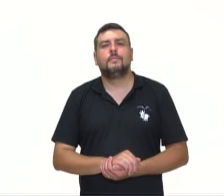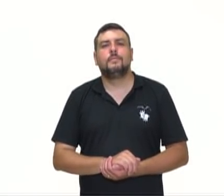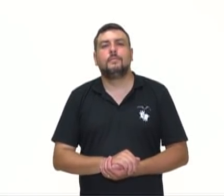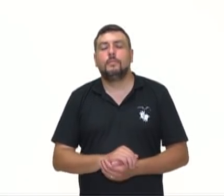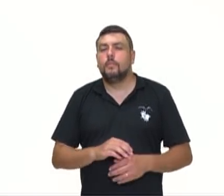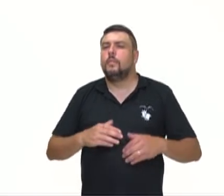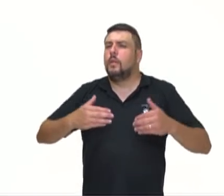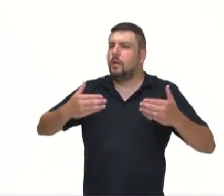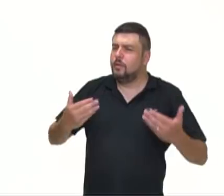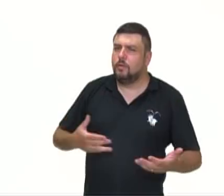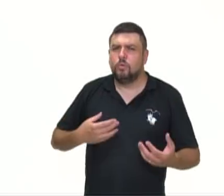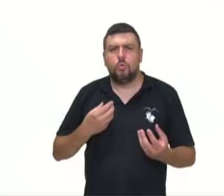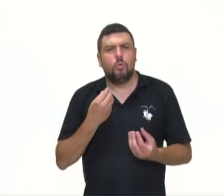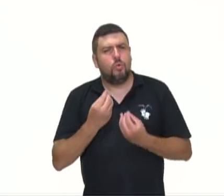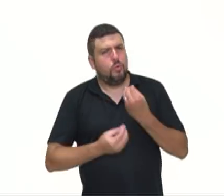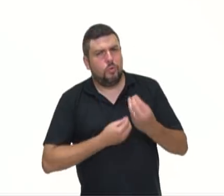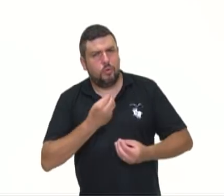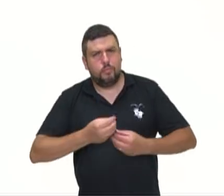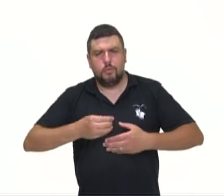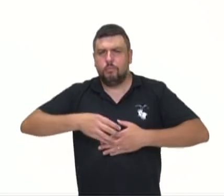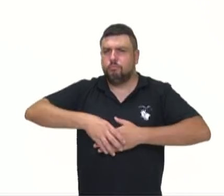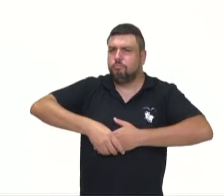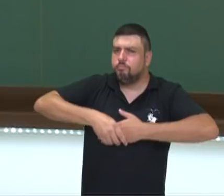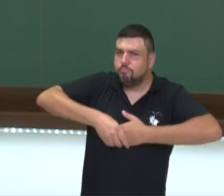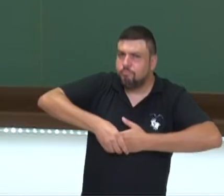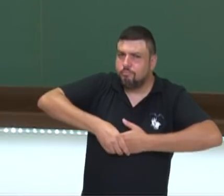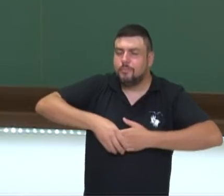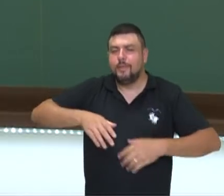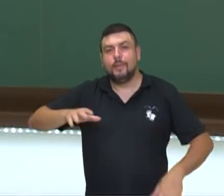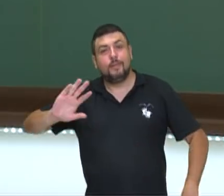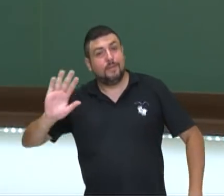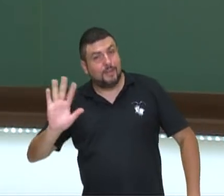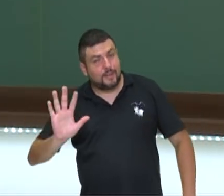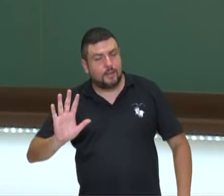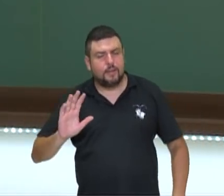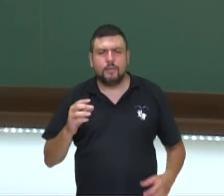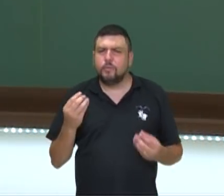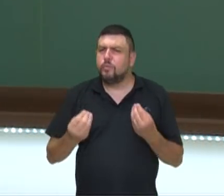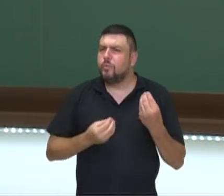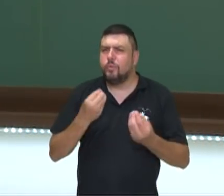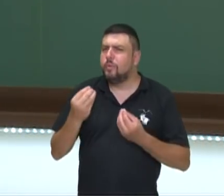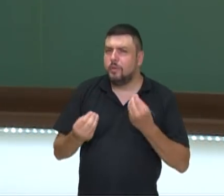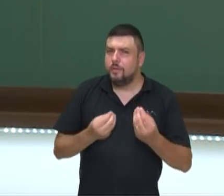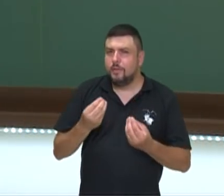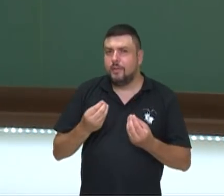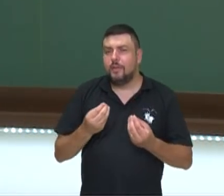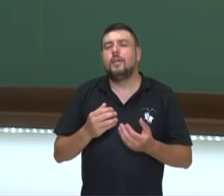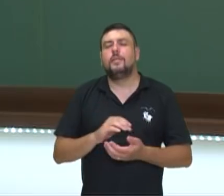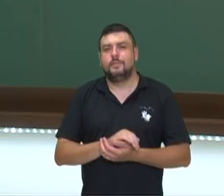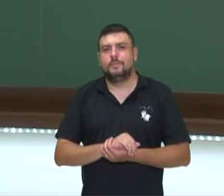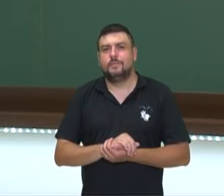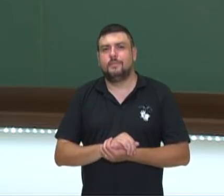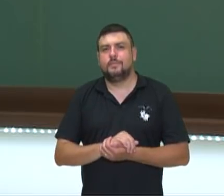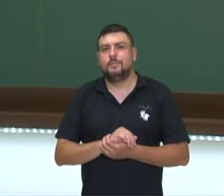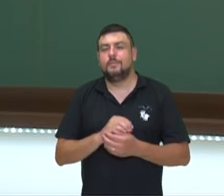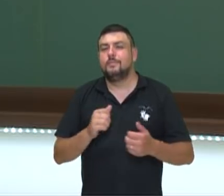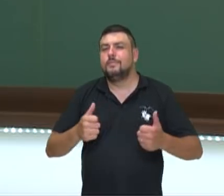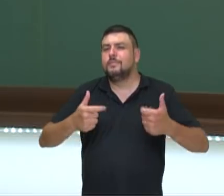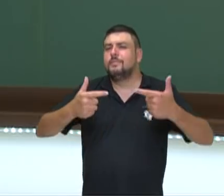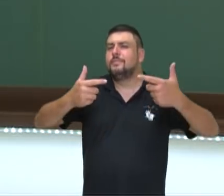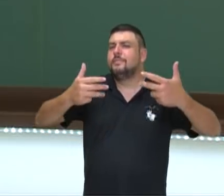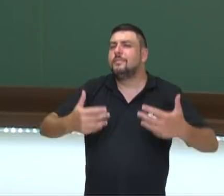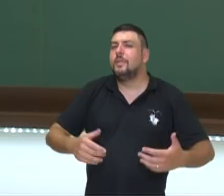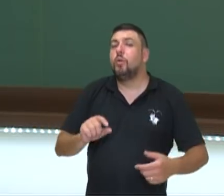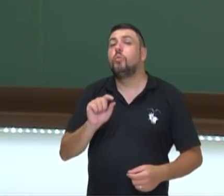sobre maneiras de cumprimentar, dizer tchau, né, de dizer adeus para alguém, nós vamos começar falando um pouco sobre as comic strips,